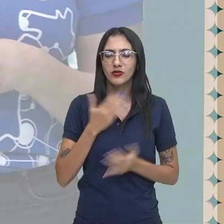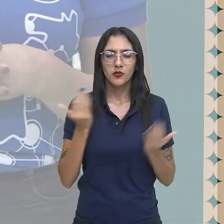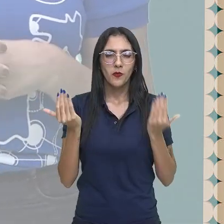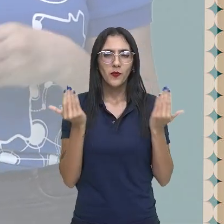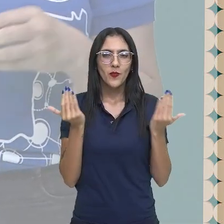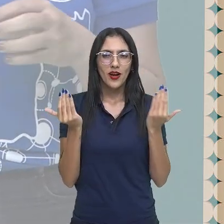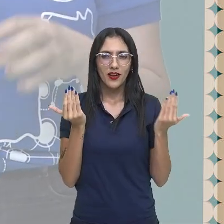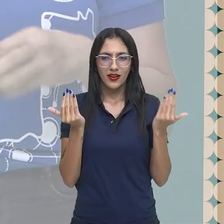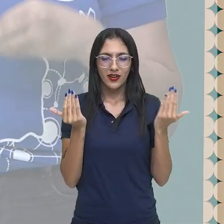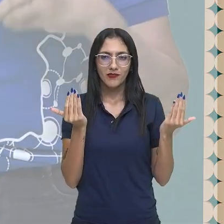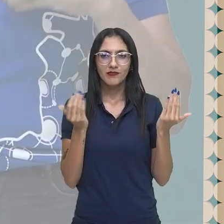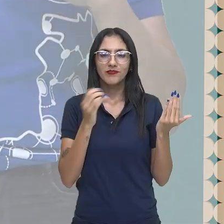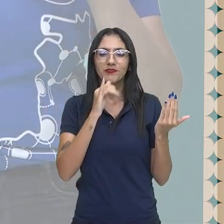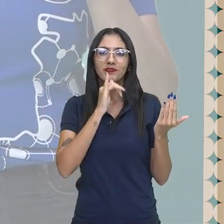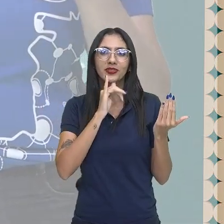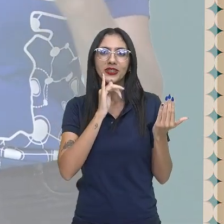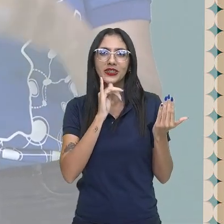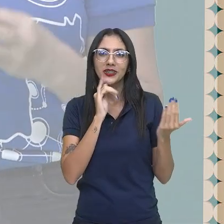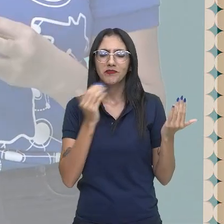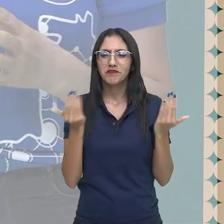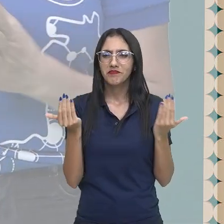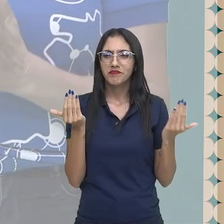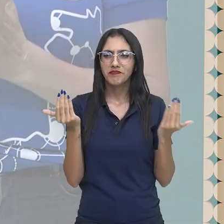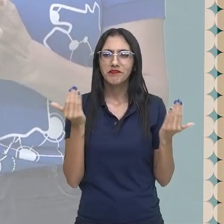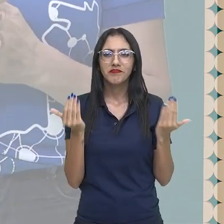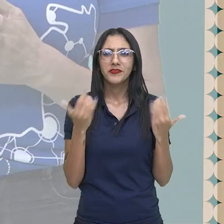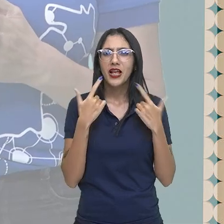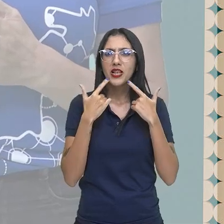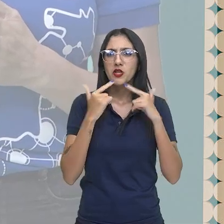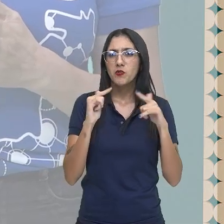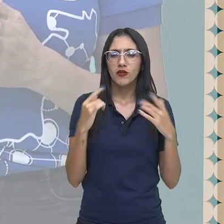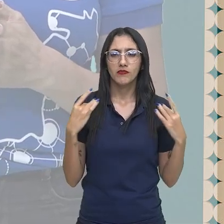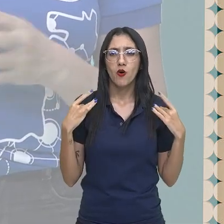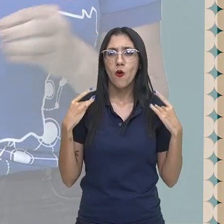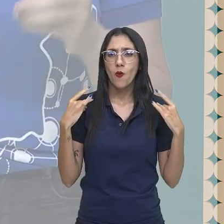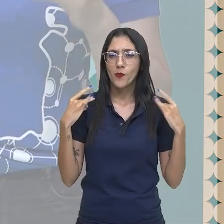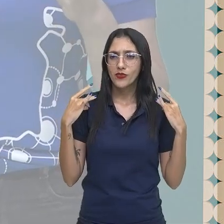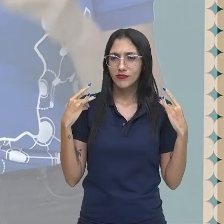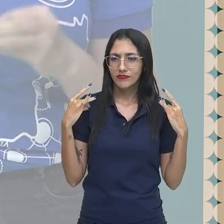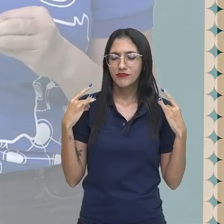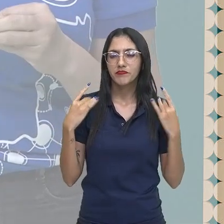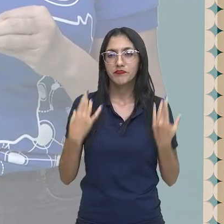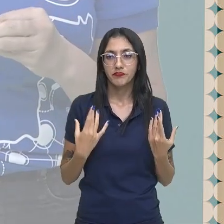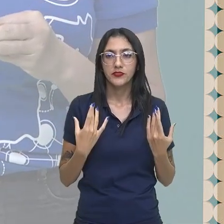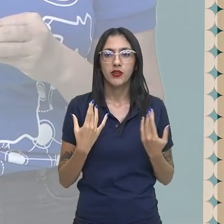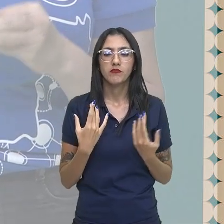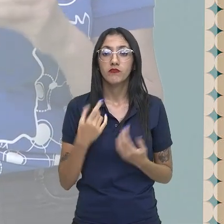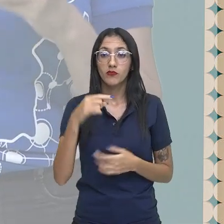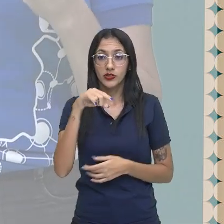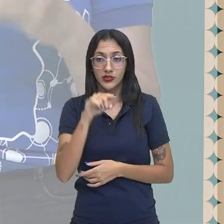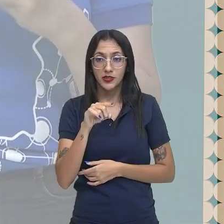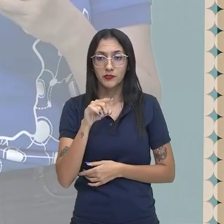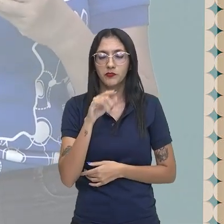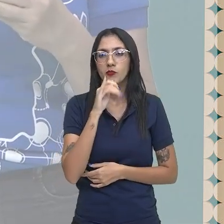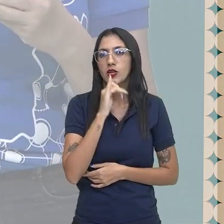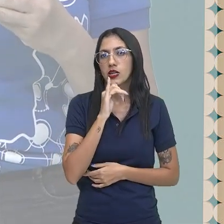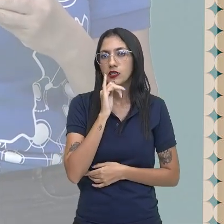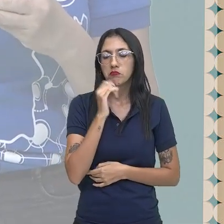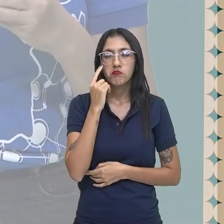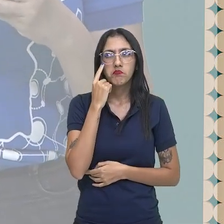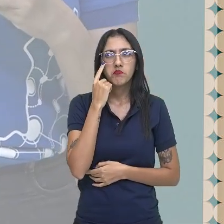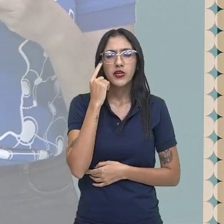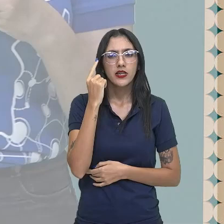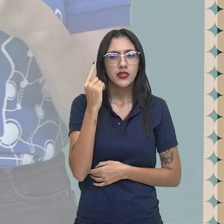comparar a língua com roupas, né? Você, né, pense